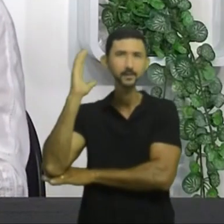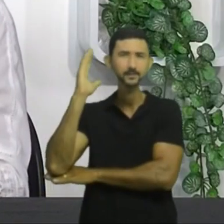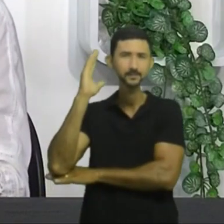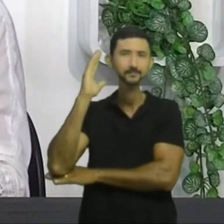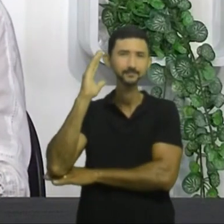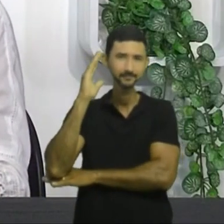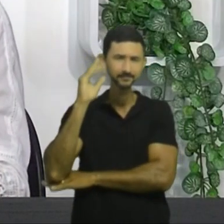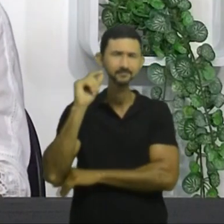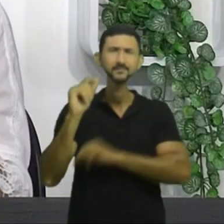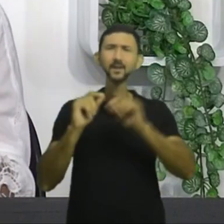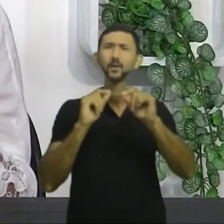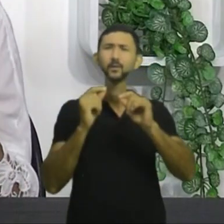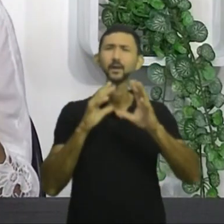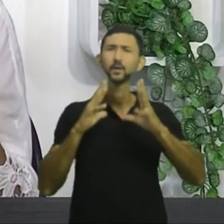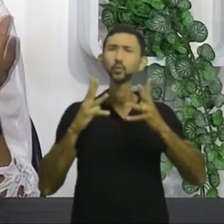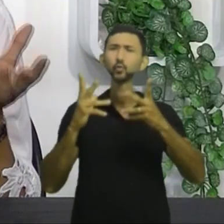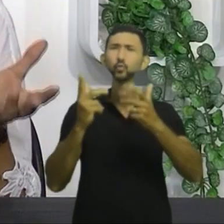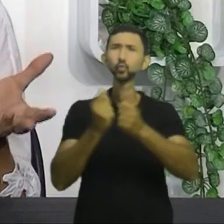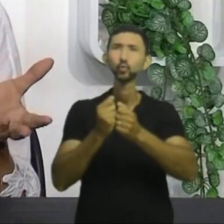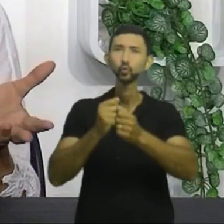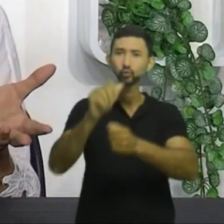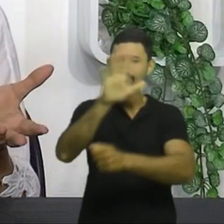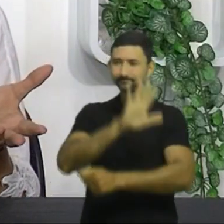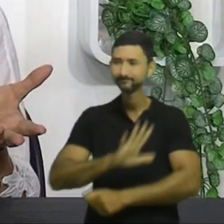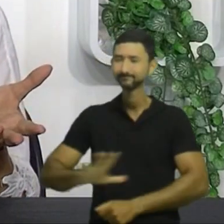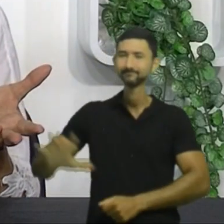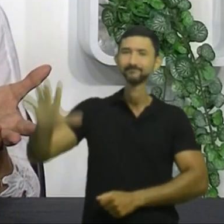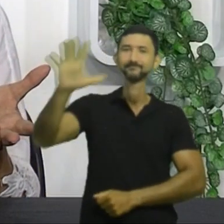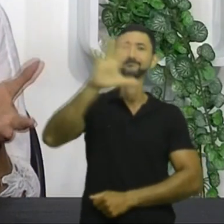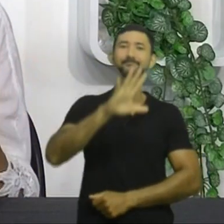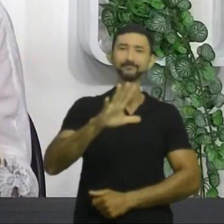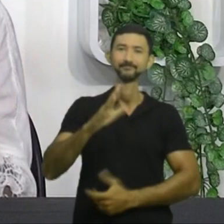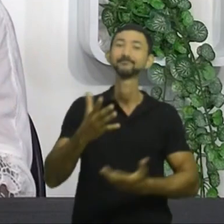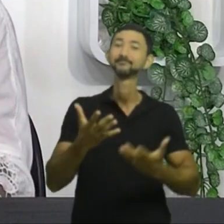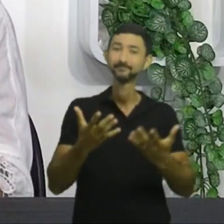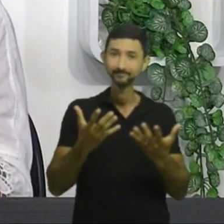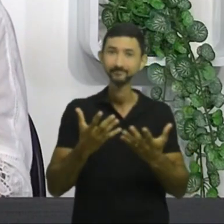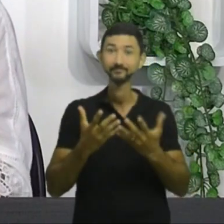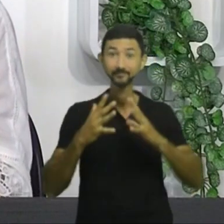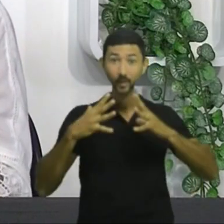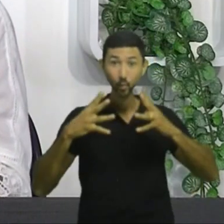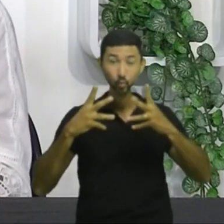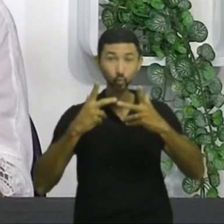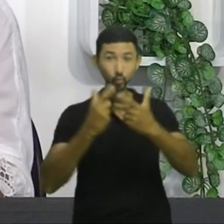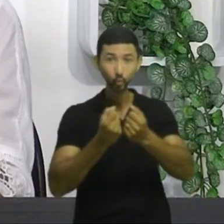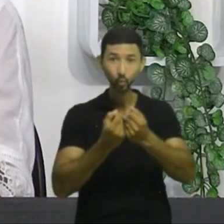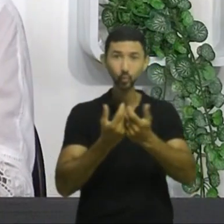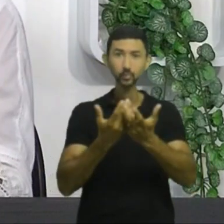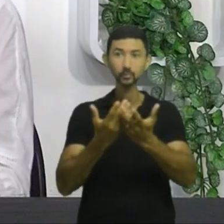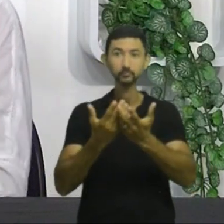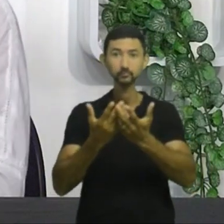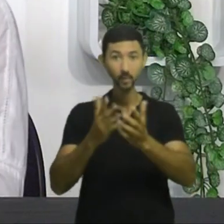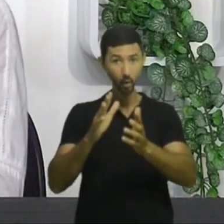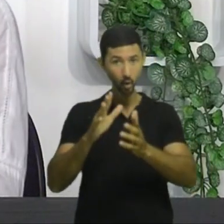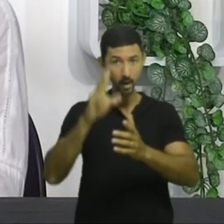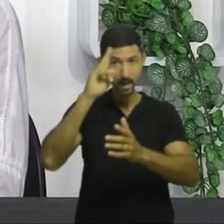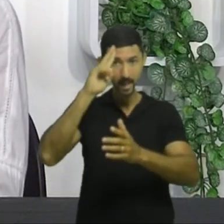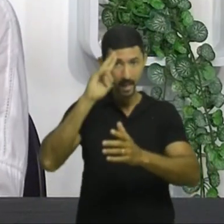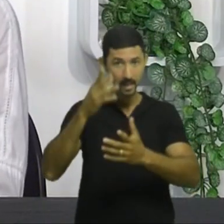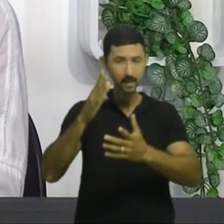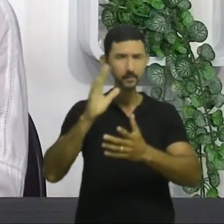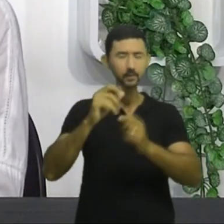exatamente tudo aquilo que está ao nosso redor. Não é? Tudo aquilo como, lembra que eu disse, que